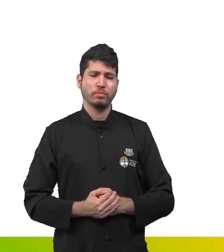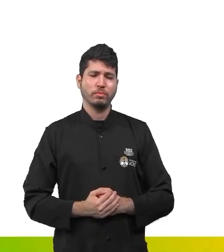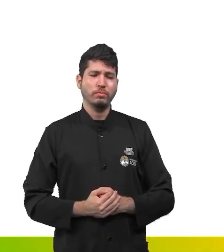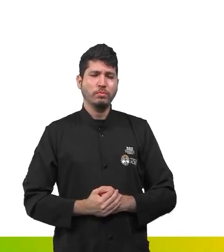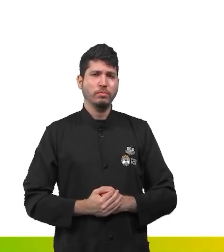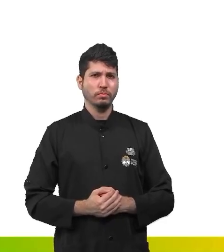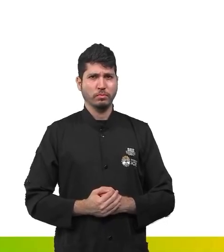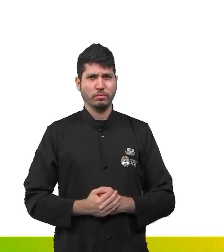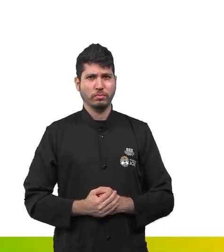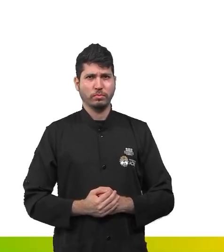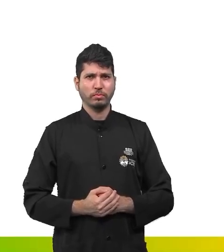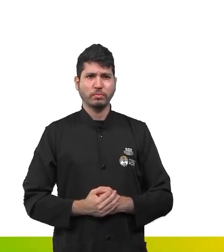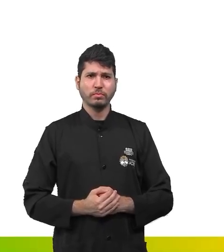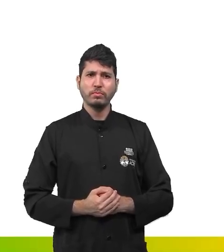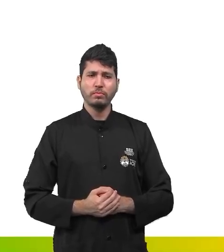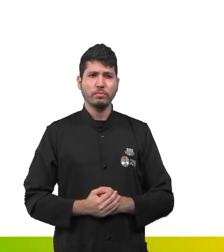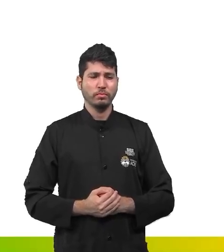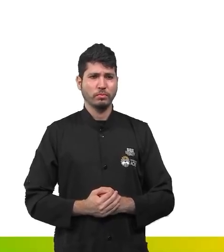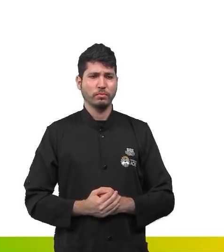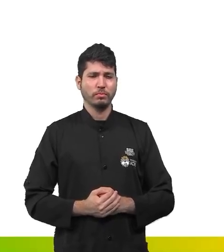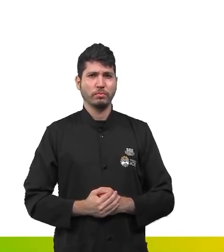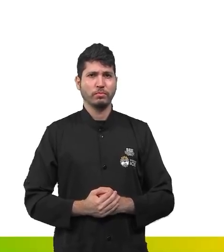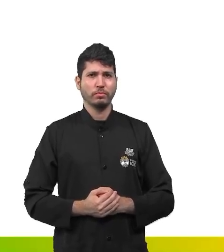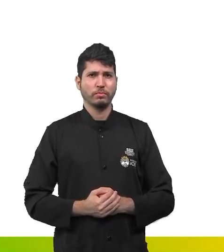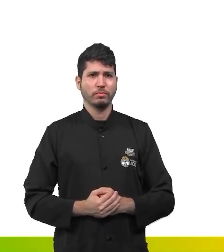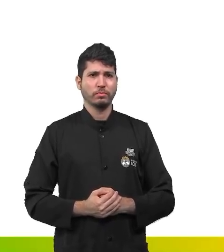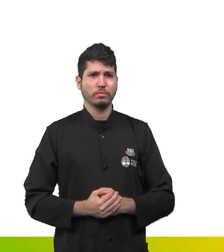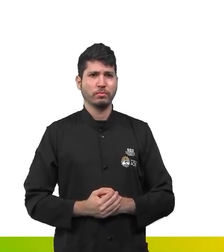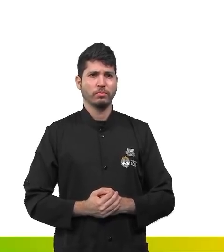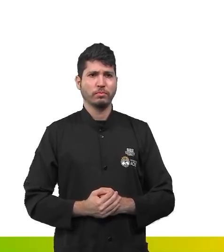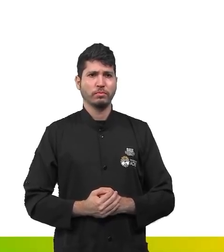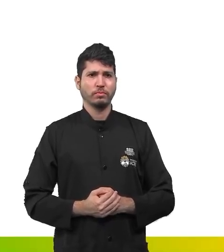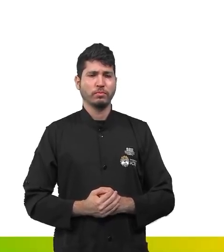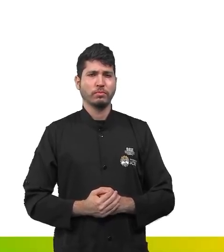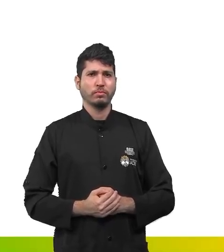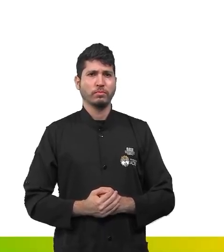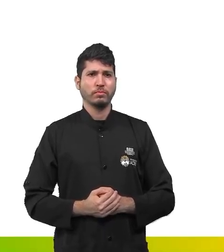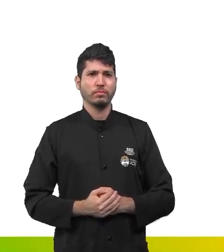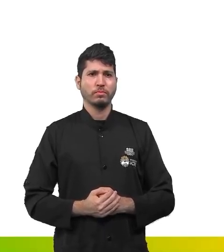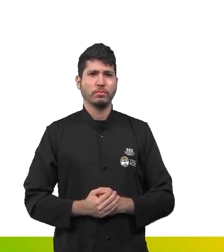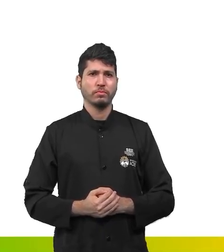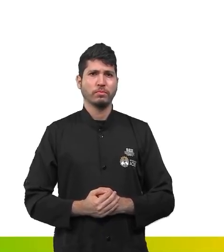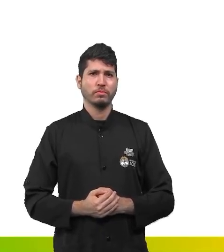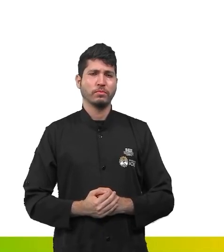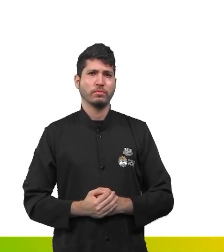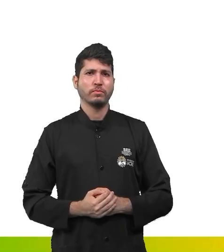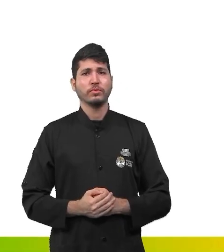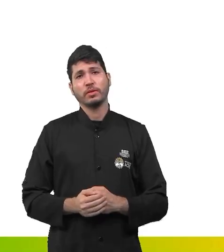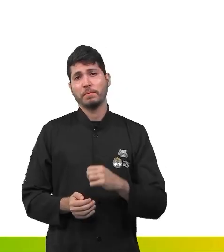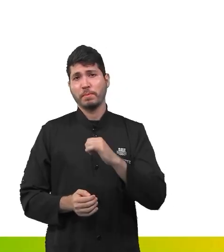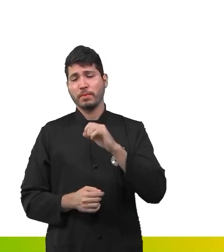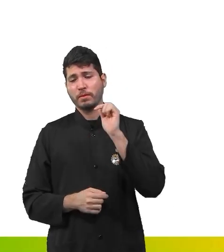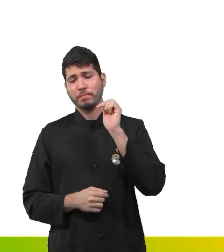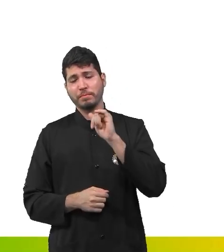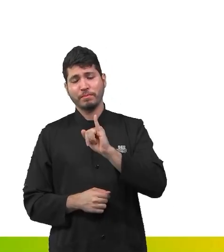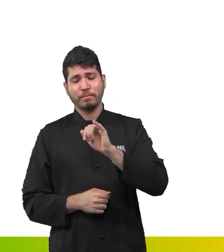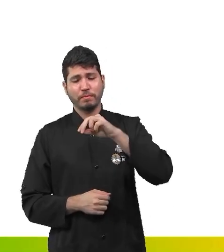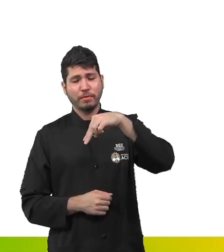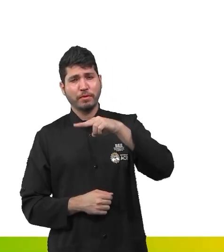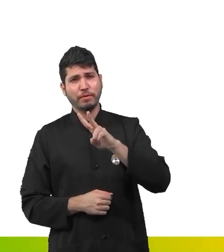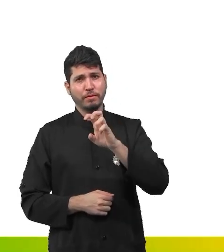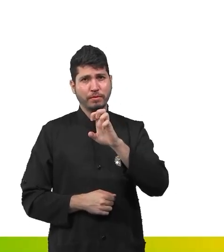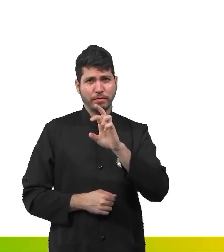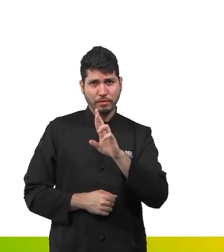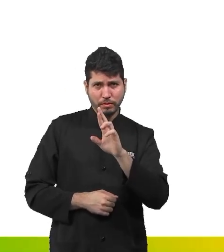minutos, temos a proporcionalidade. No caso da inversa, você multiplica frente